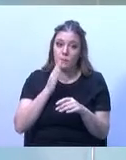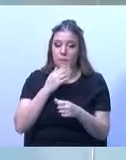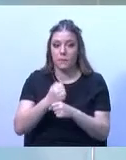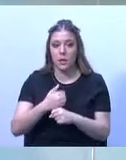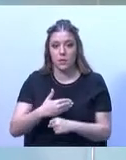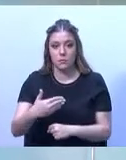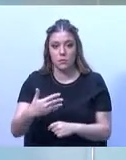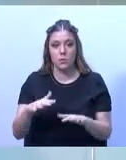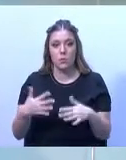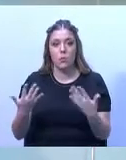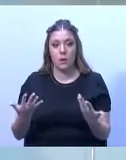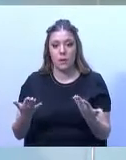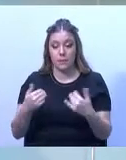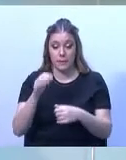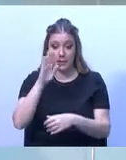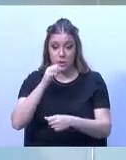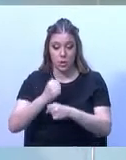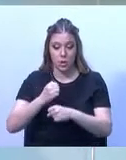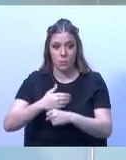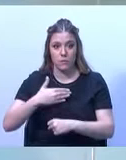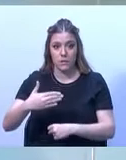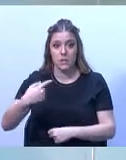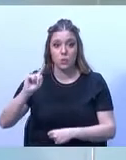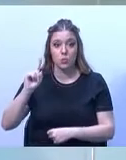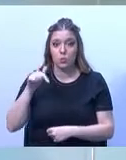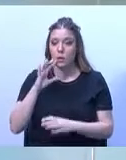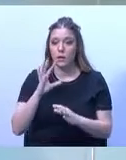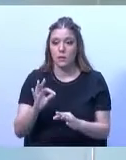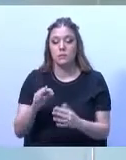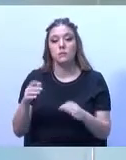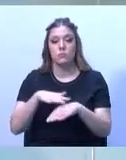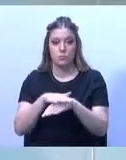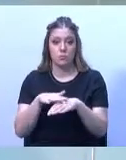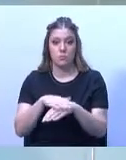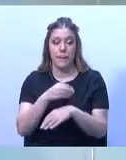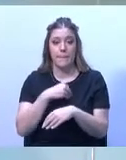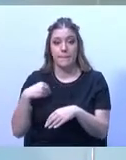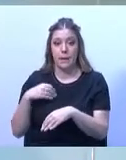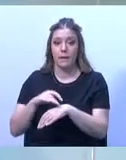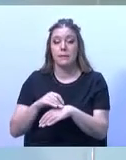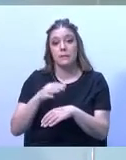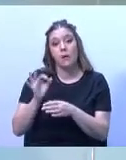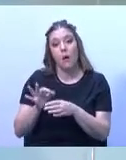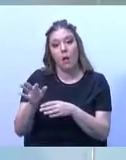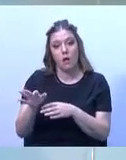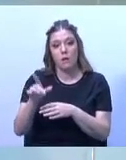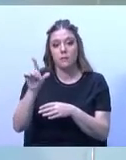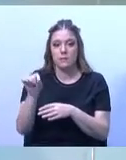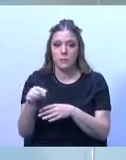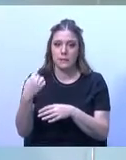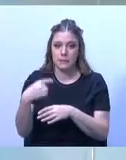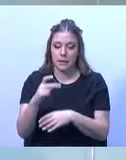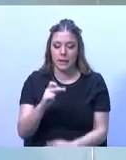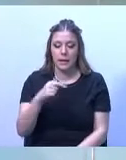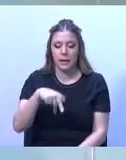de profissão, a pomada que o médico dermatologista lhe receitou tem antifúngico e um corticoide.